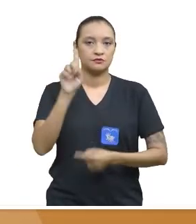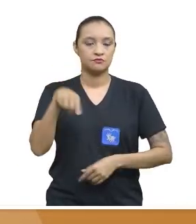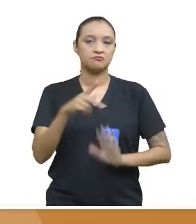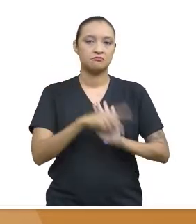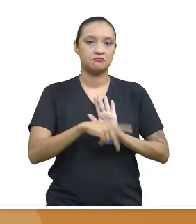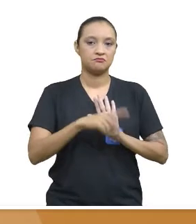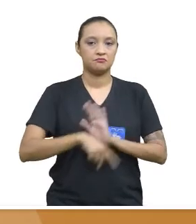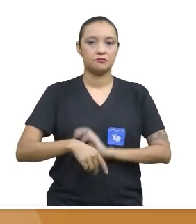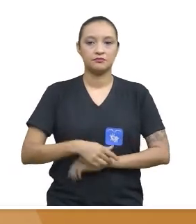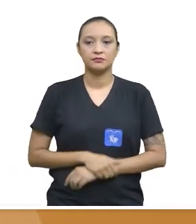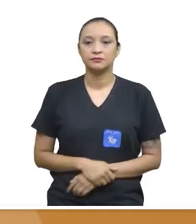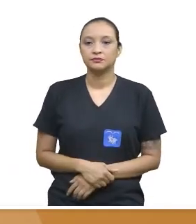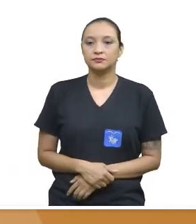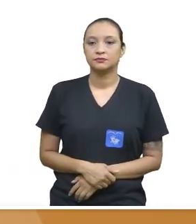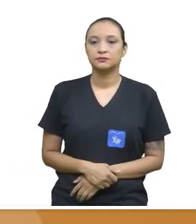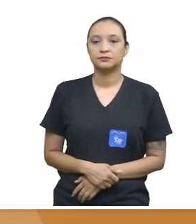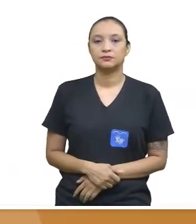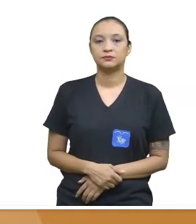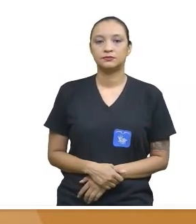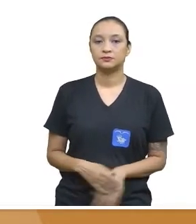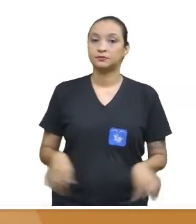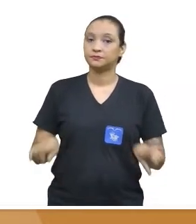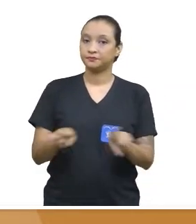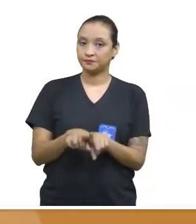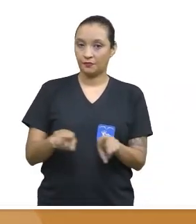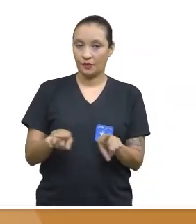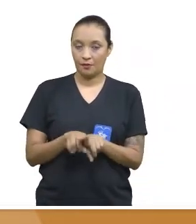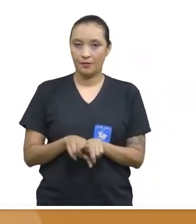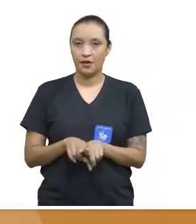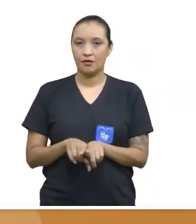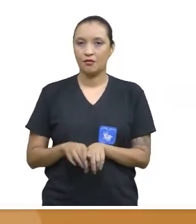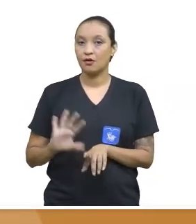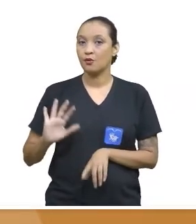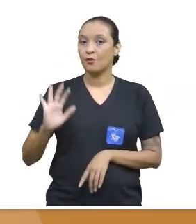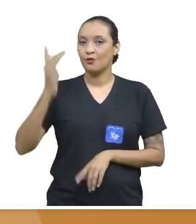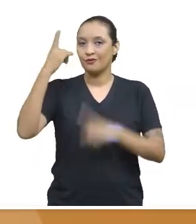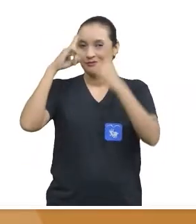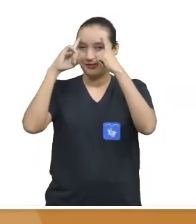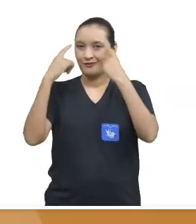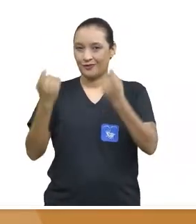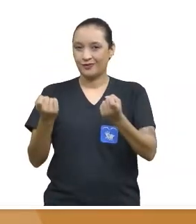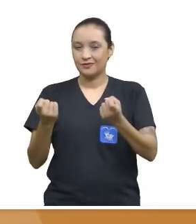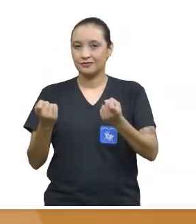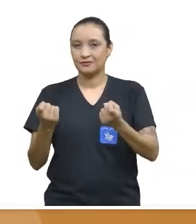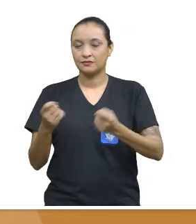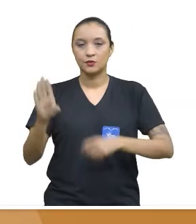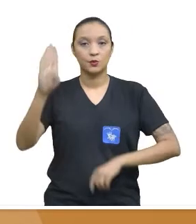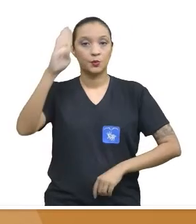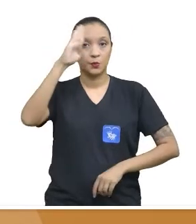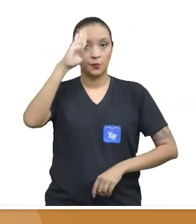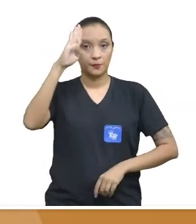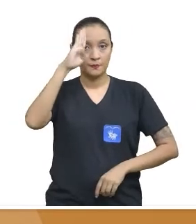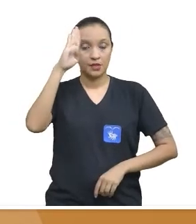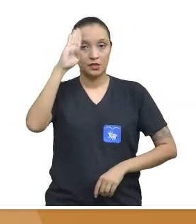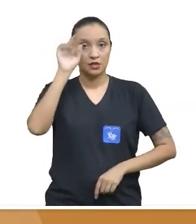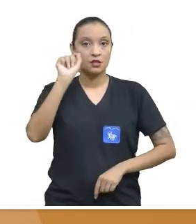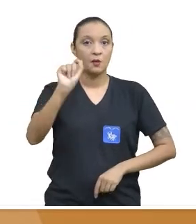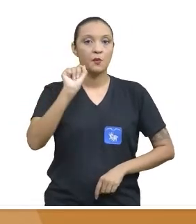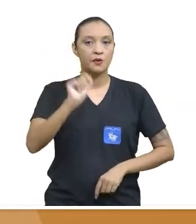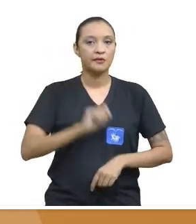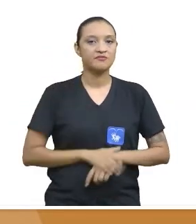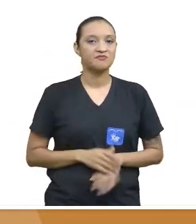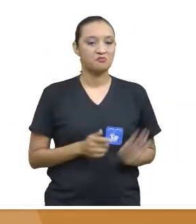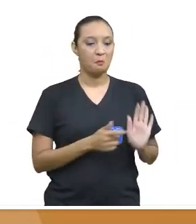Vamos lá. Ao mesmo tempo em que ocorria a violência, os militares procuraram dar uma aparência